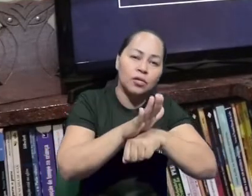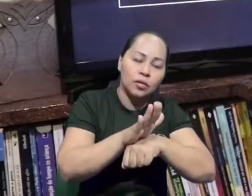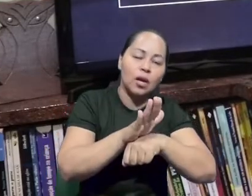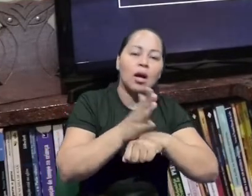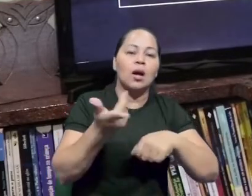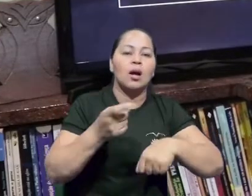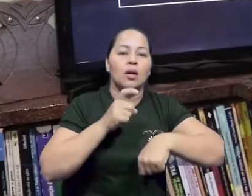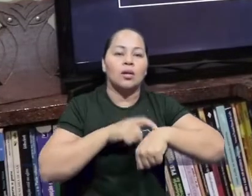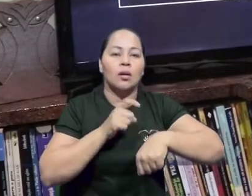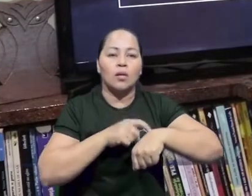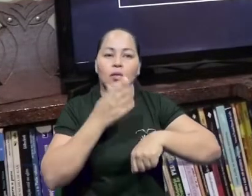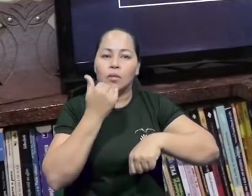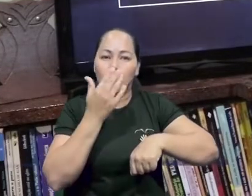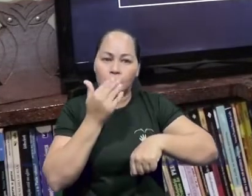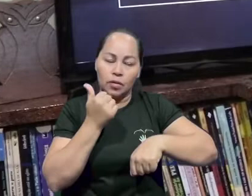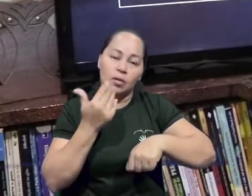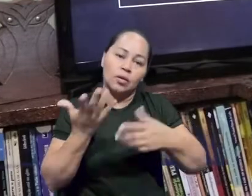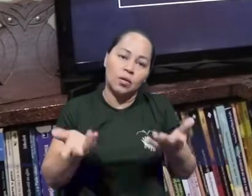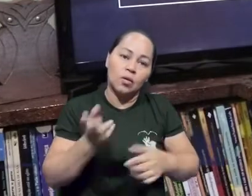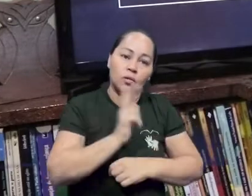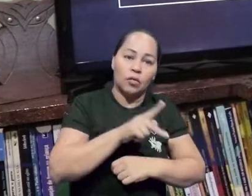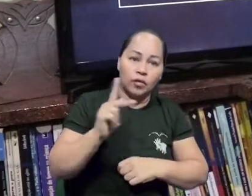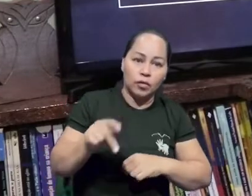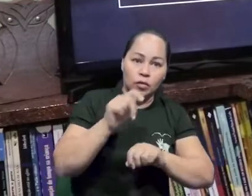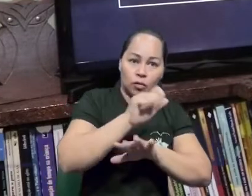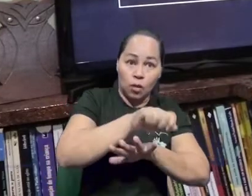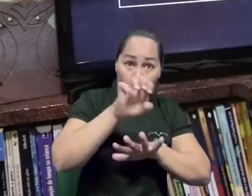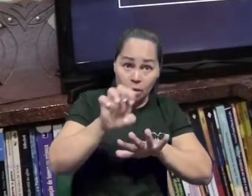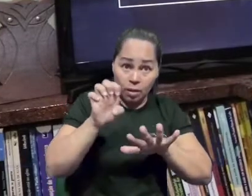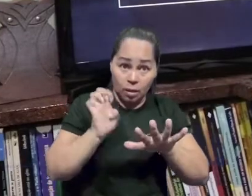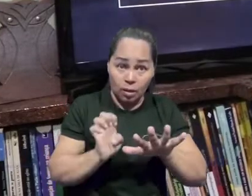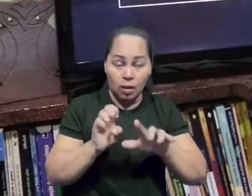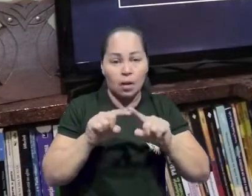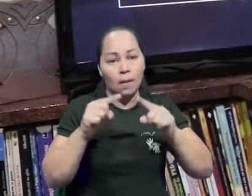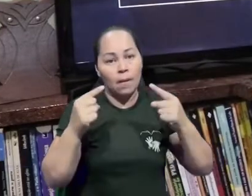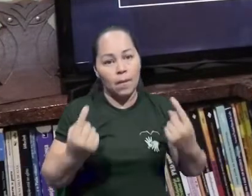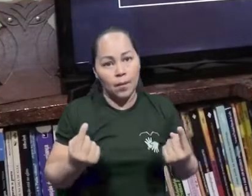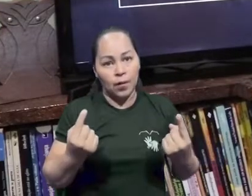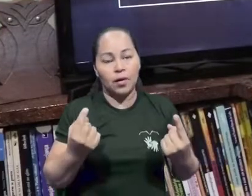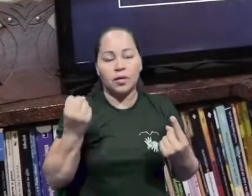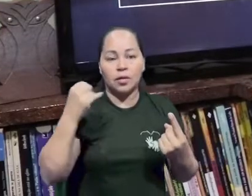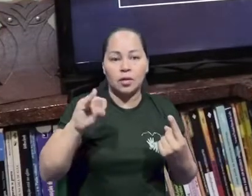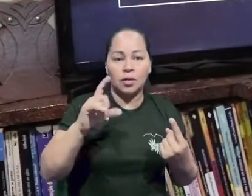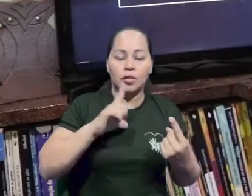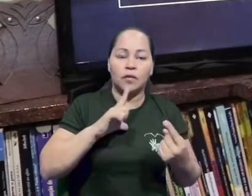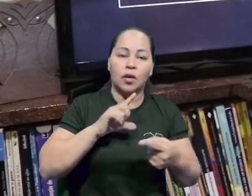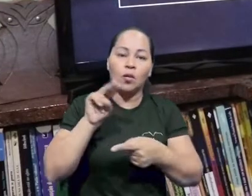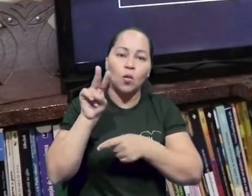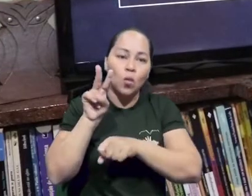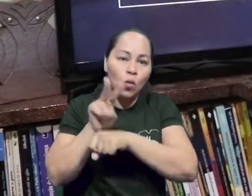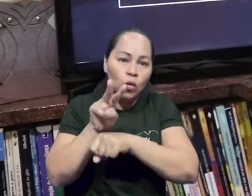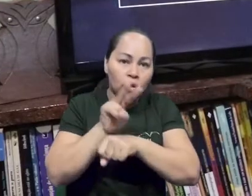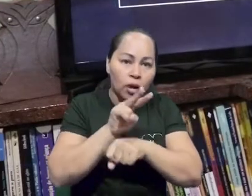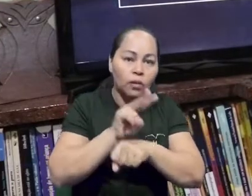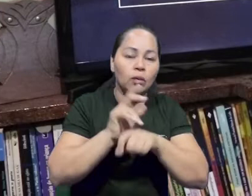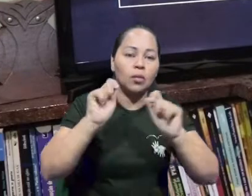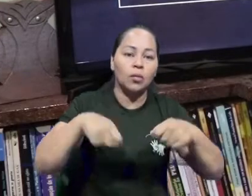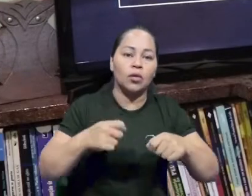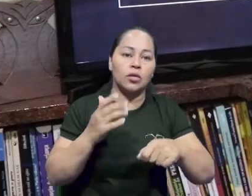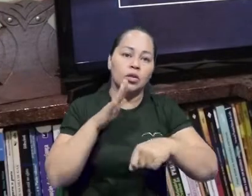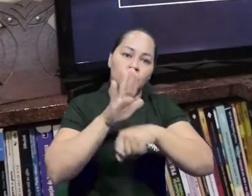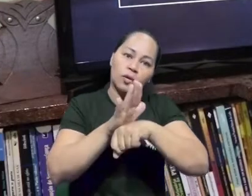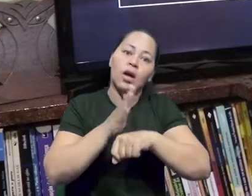na higiene, na hora da alimentação, somos nós, professores, né? Mas se tiver algum cuidador ali na escola que